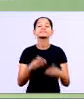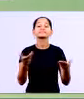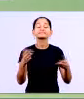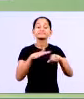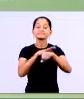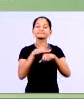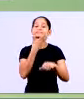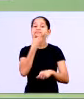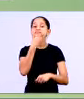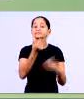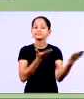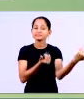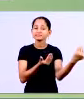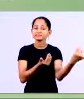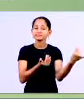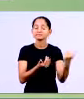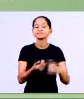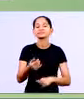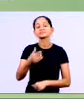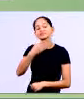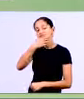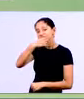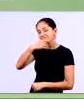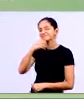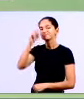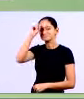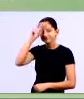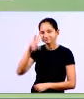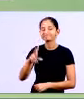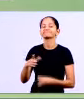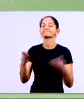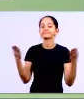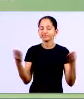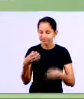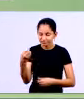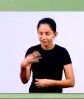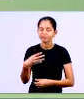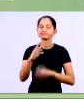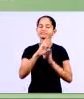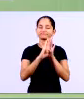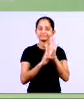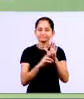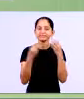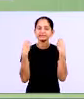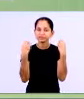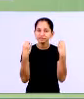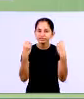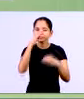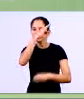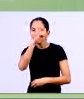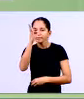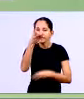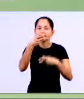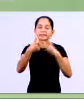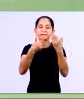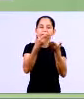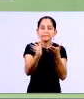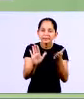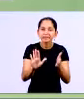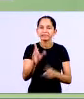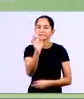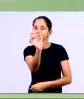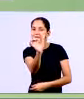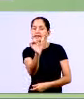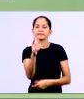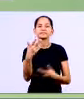Rapaz, preciso ficar esperto com essa regra do acento agudo. Tem palavra aqui que perdeu o